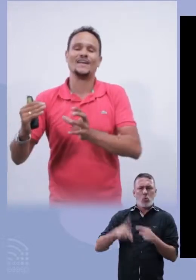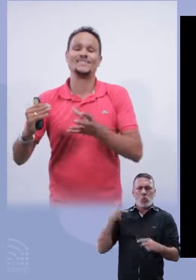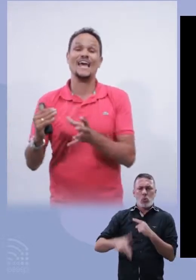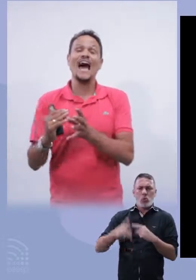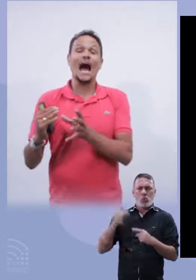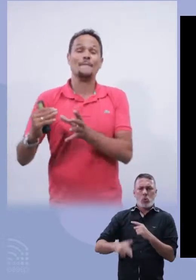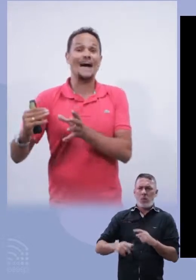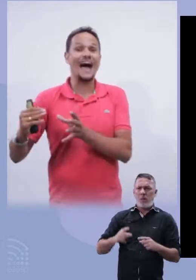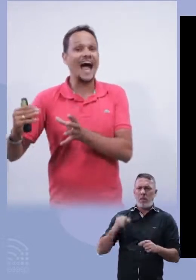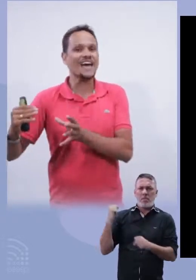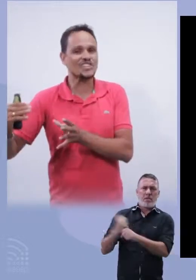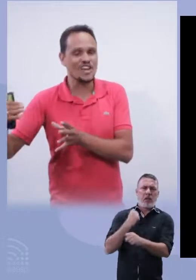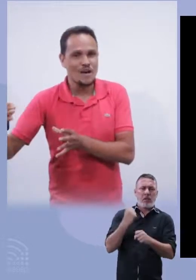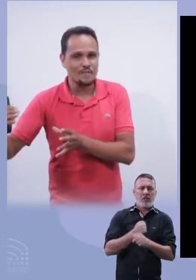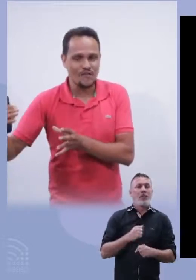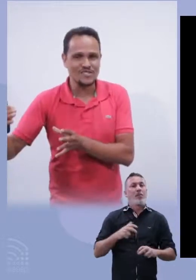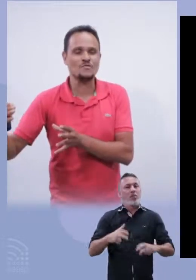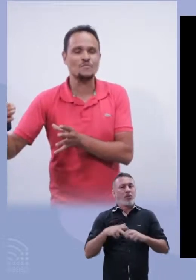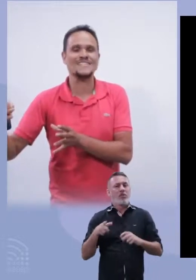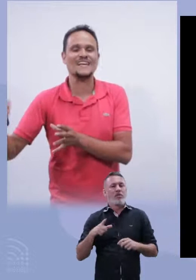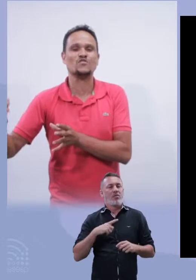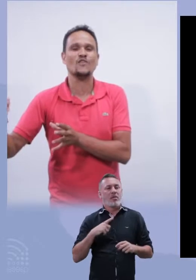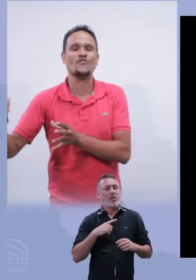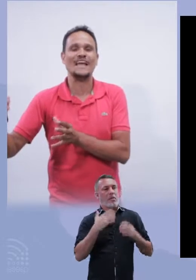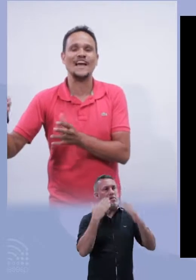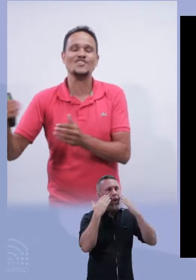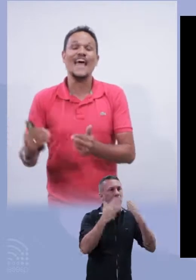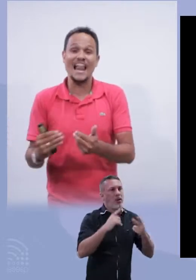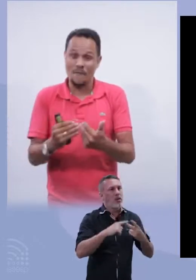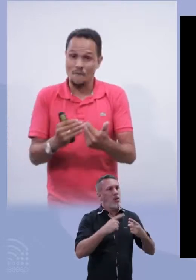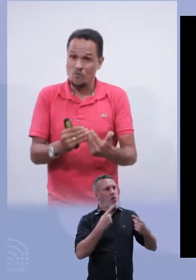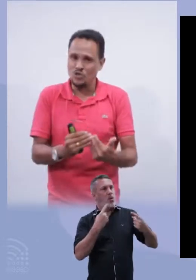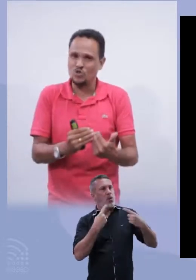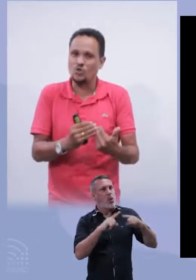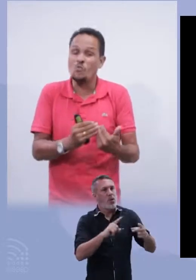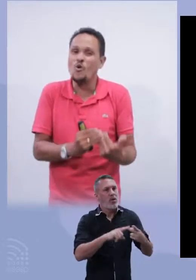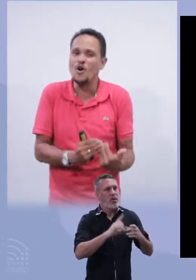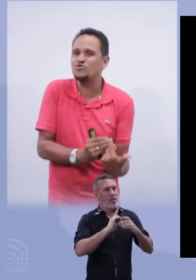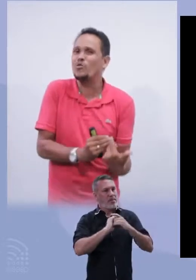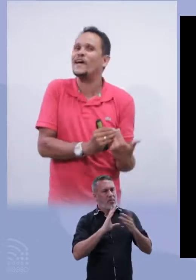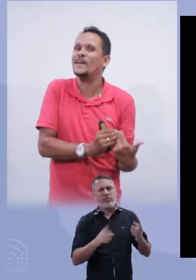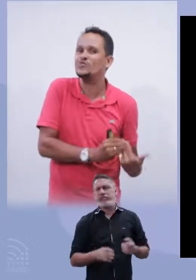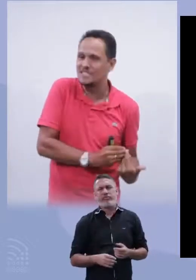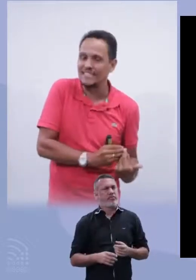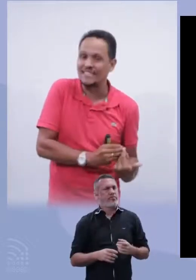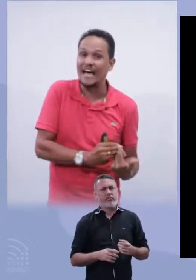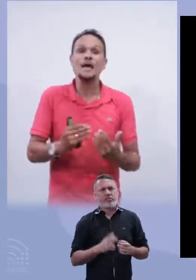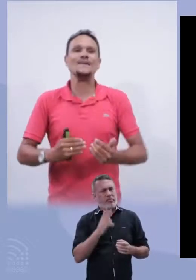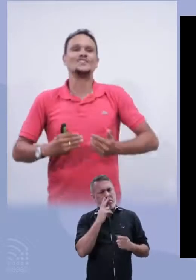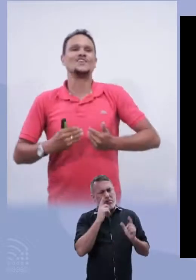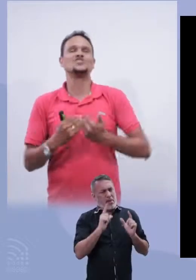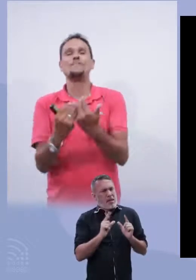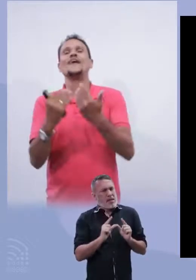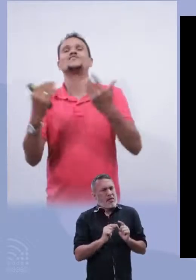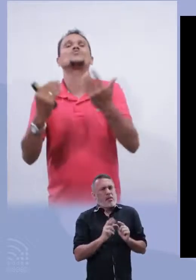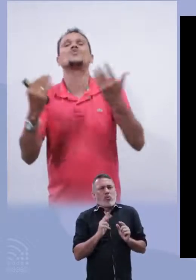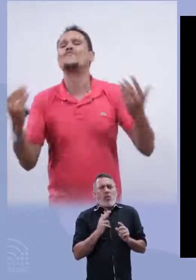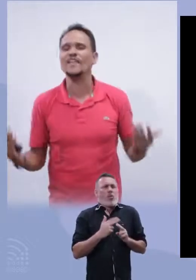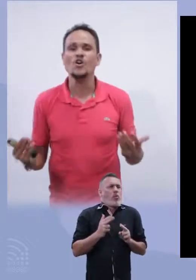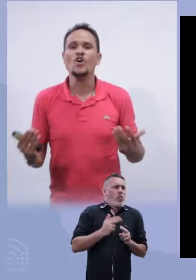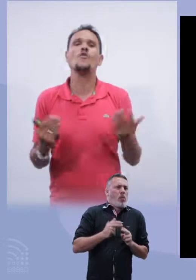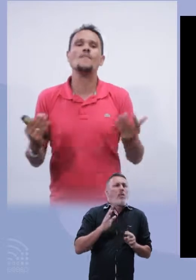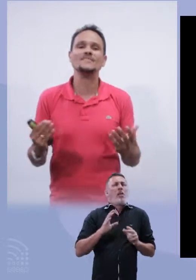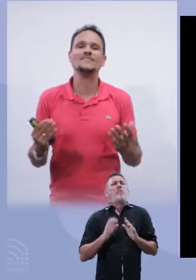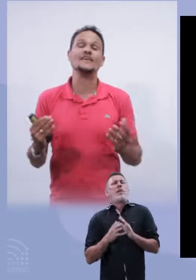de democracia, a margem para você expressar a sua vontade, ela é muito reduzida. Mas que de partido eu